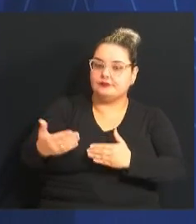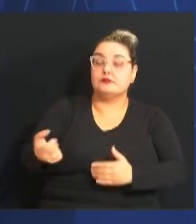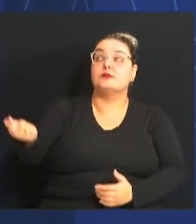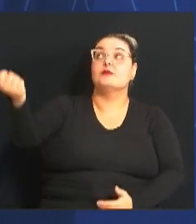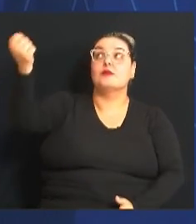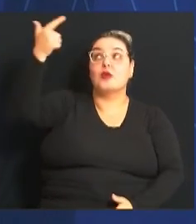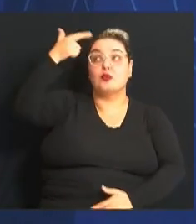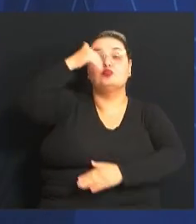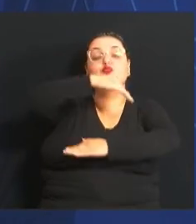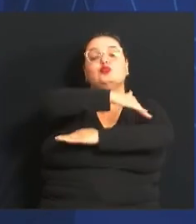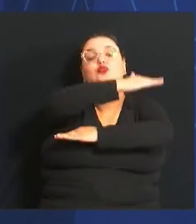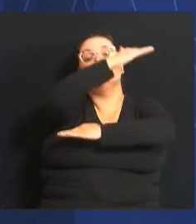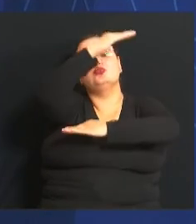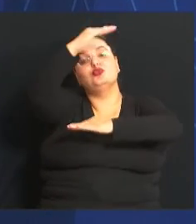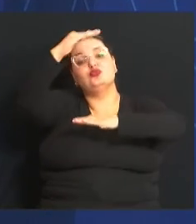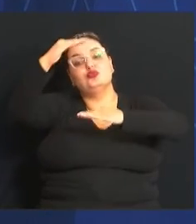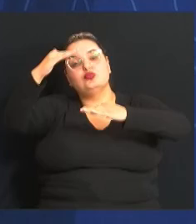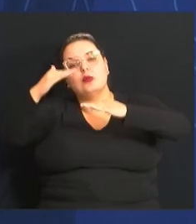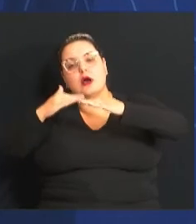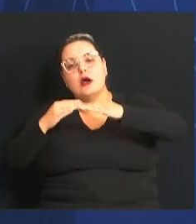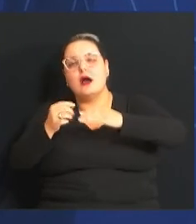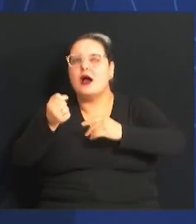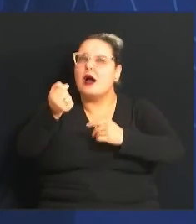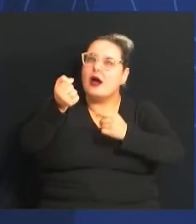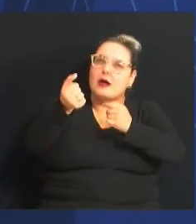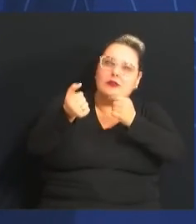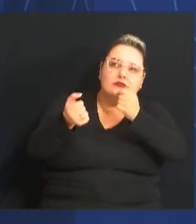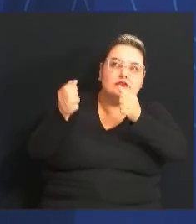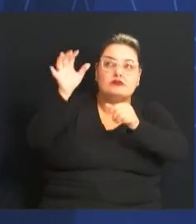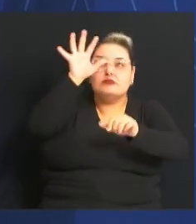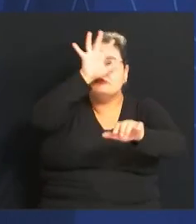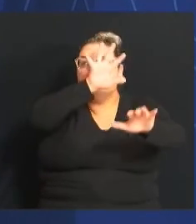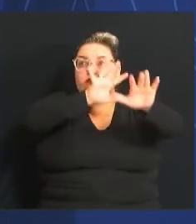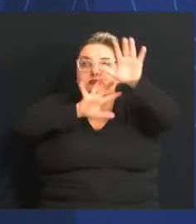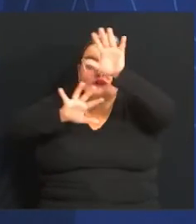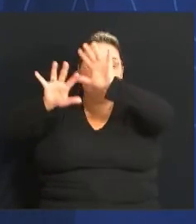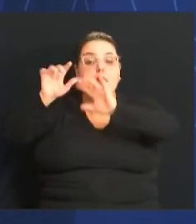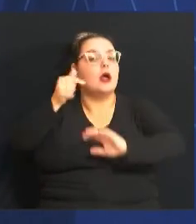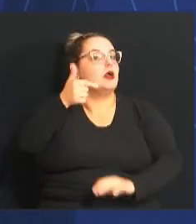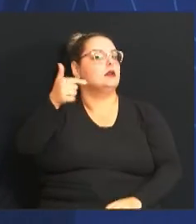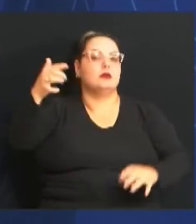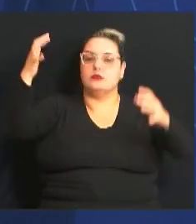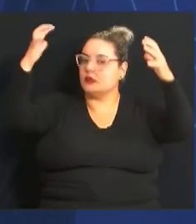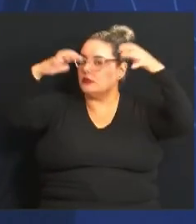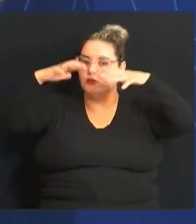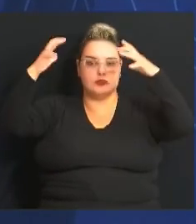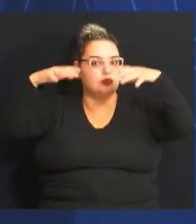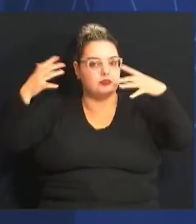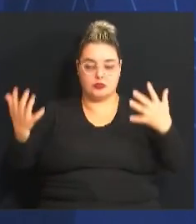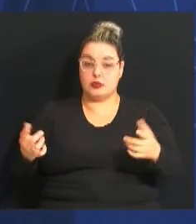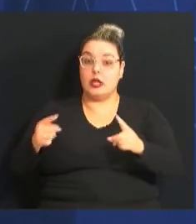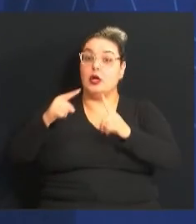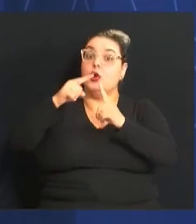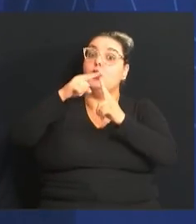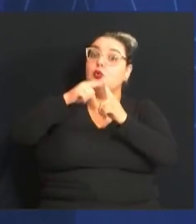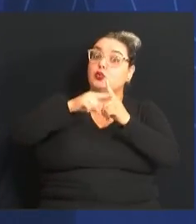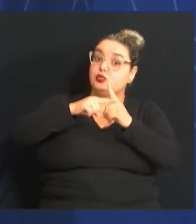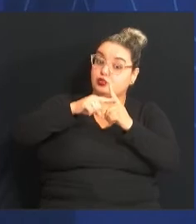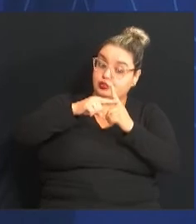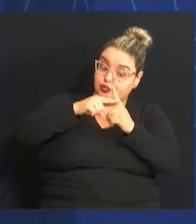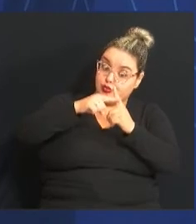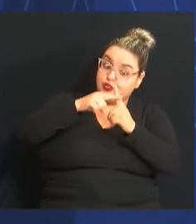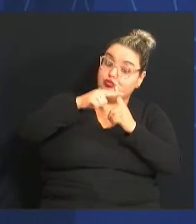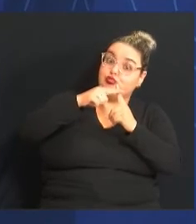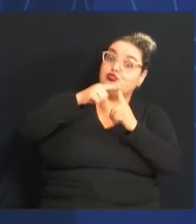durante todo o dia, com alguma nebulosidade, mas não tem previsão de chuva, viu? E as temperaturas, elas